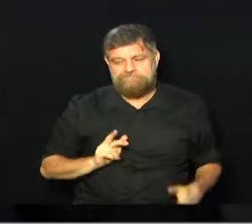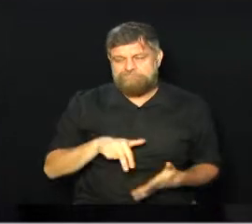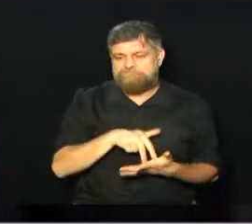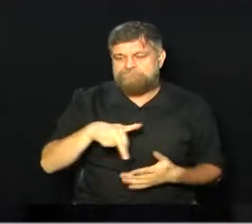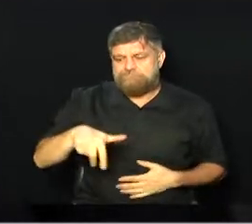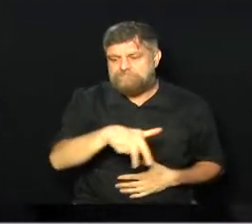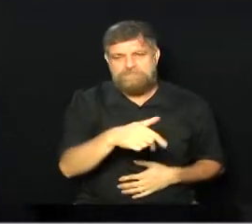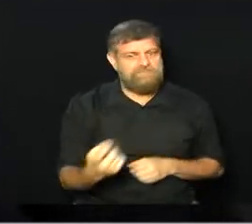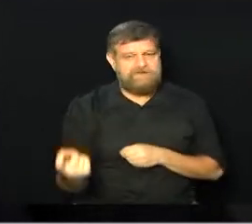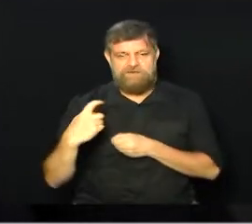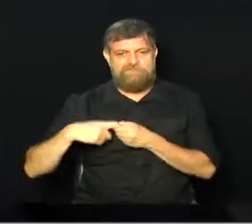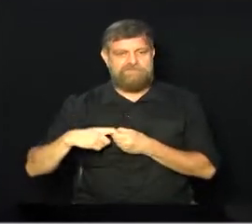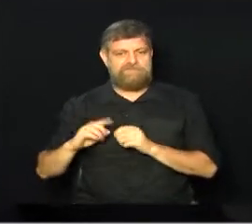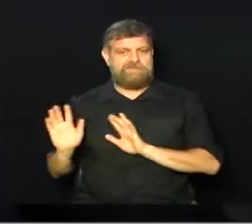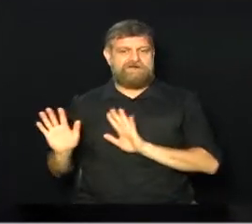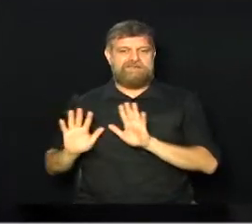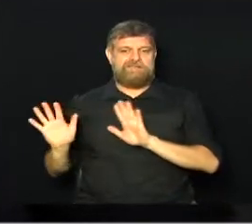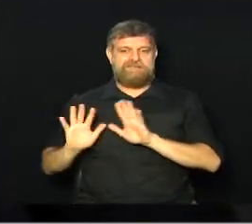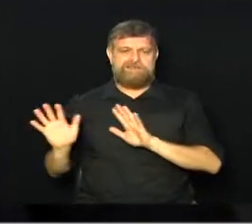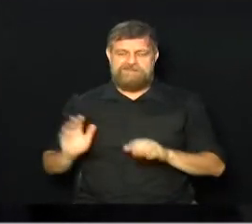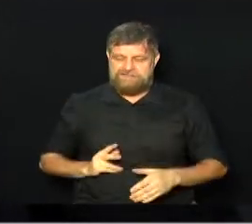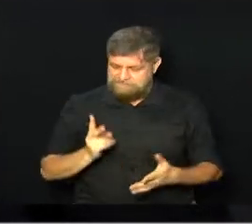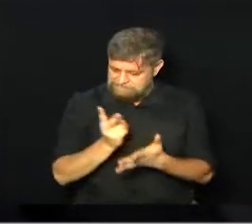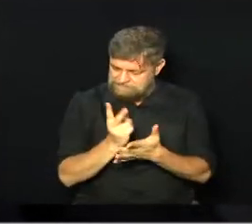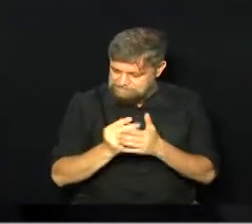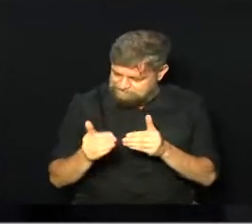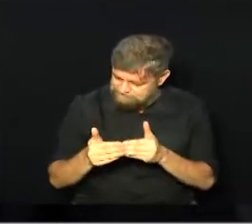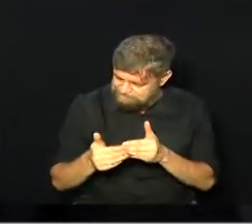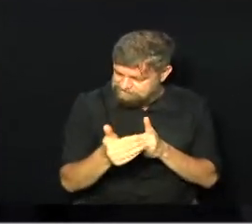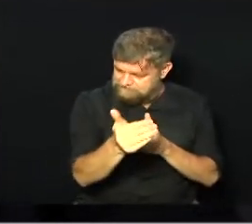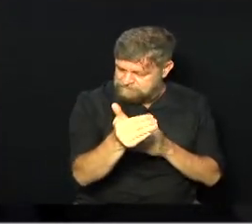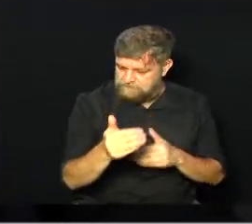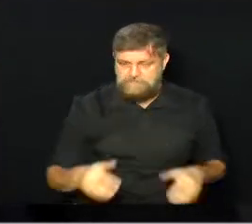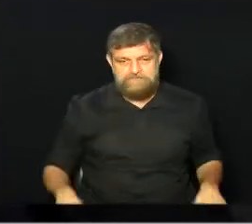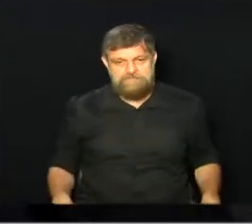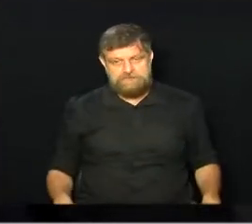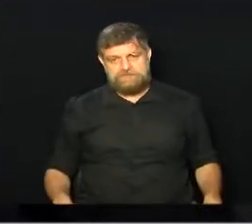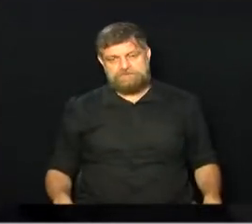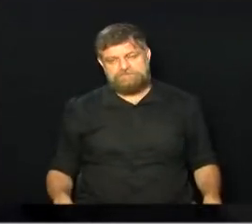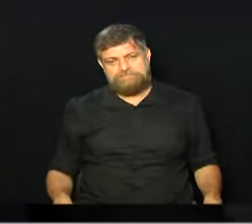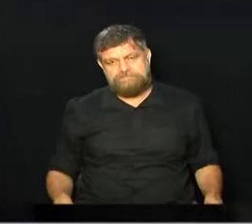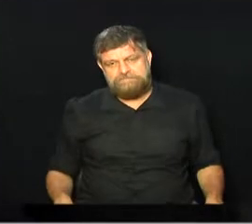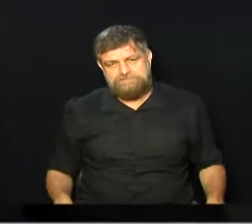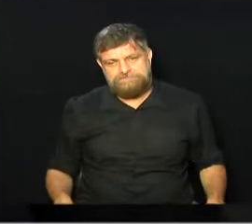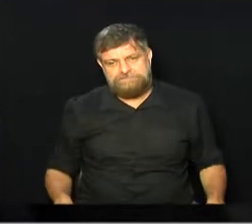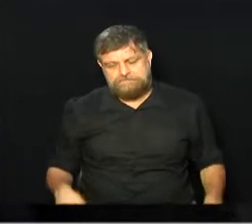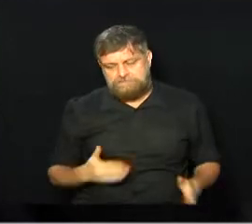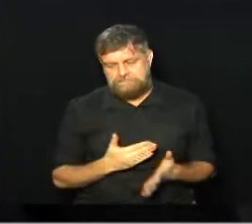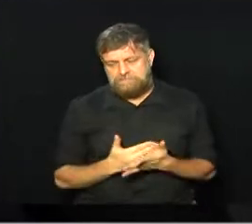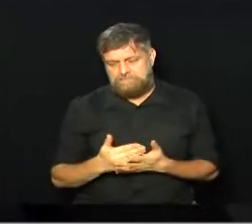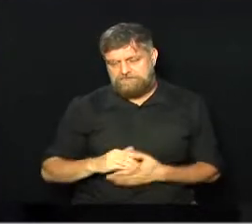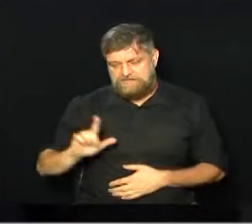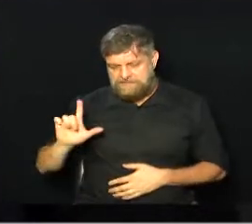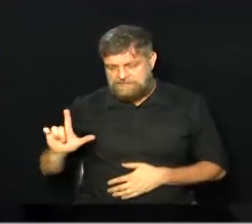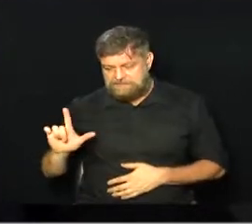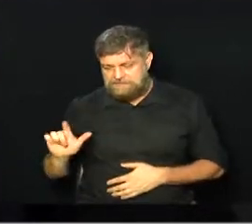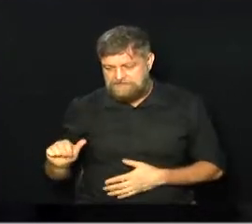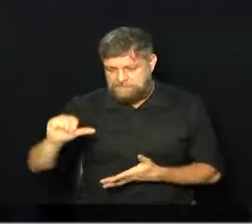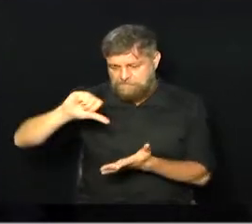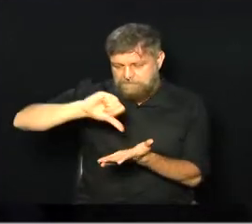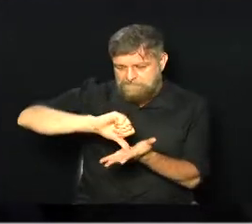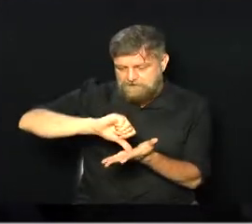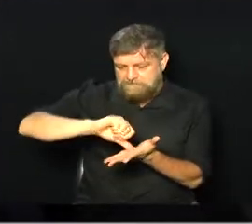mais quis voltar de posição também. Então, comecei lateral, passei no meio